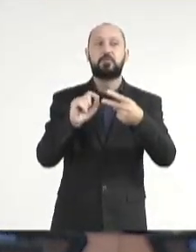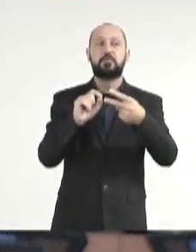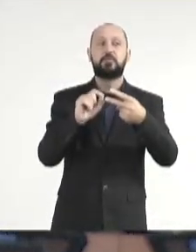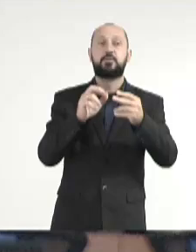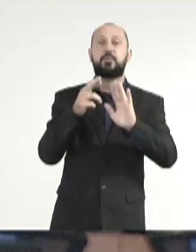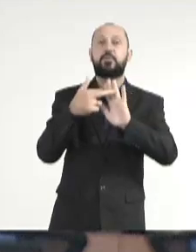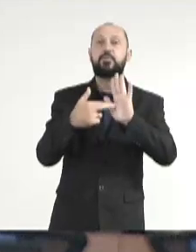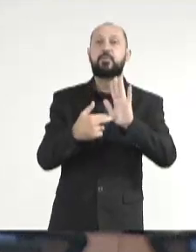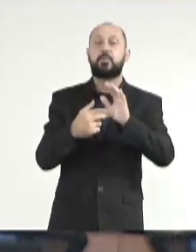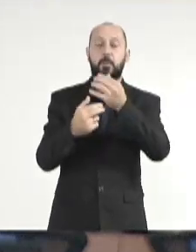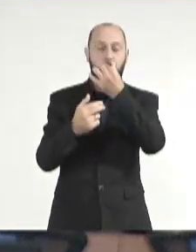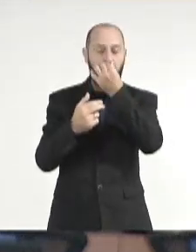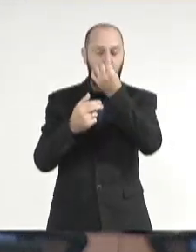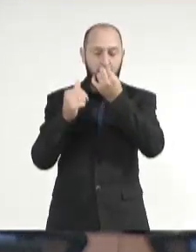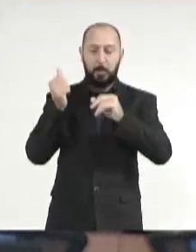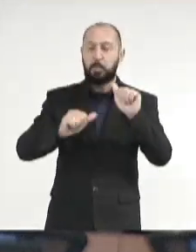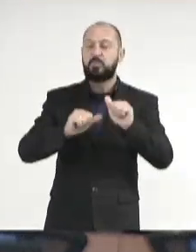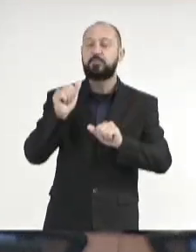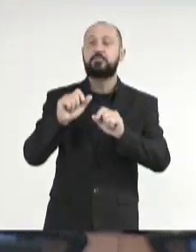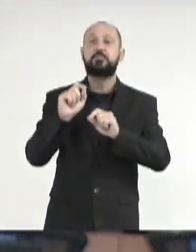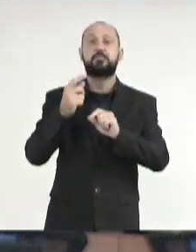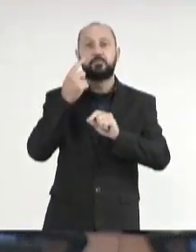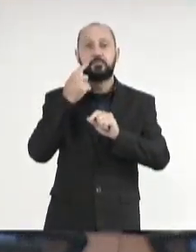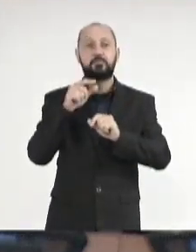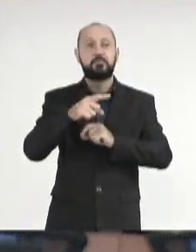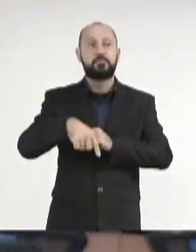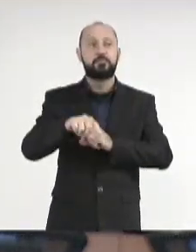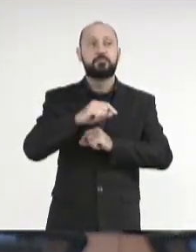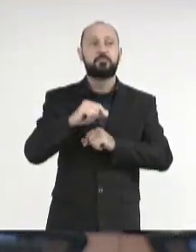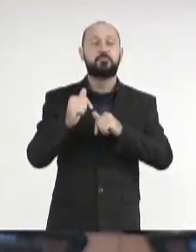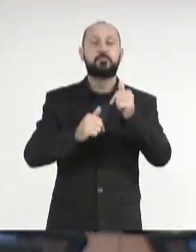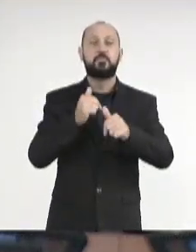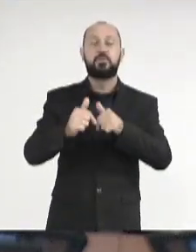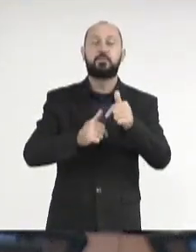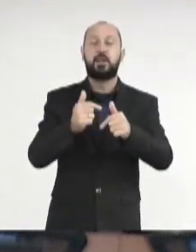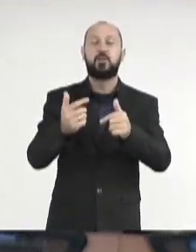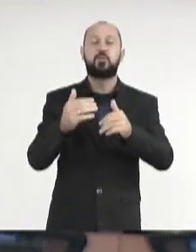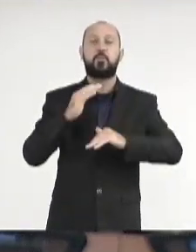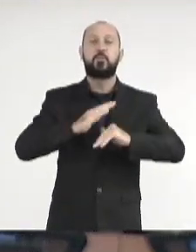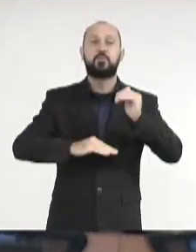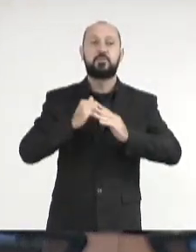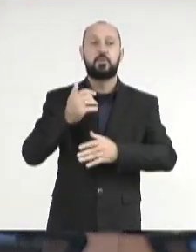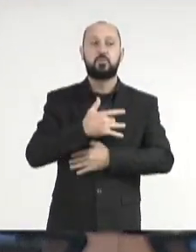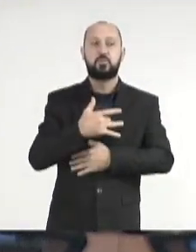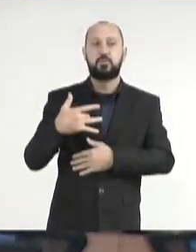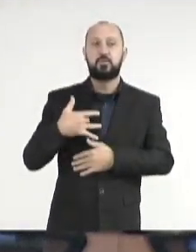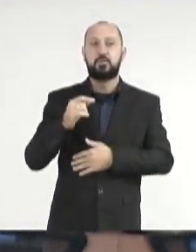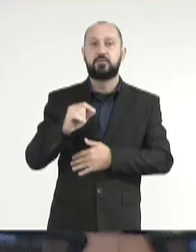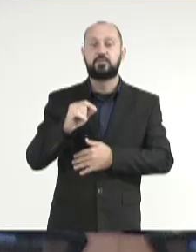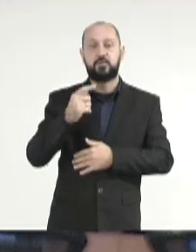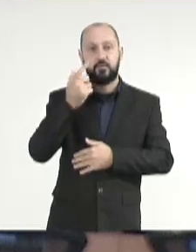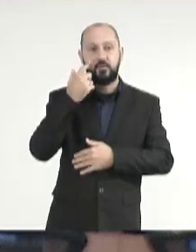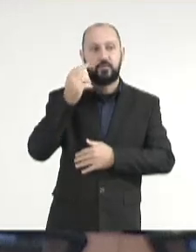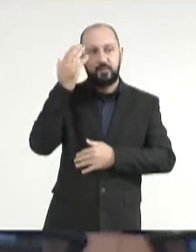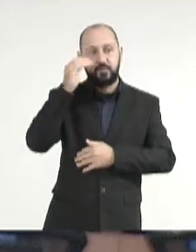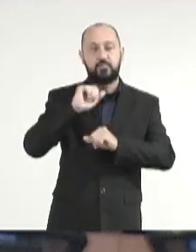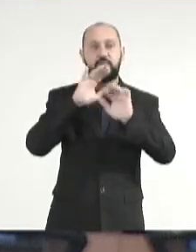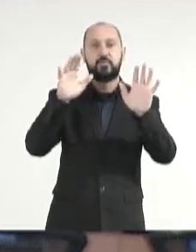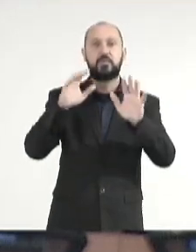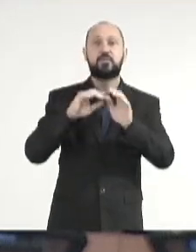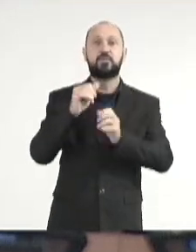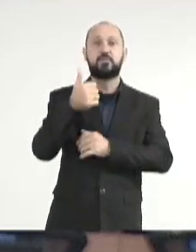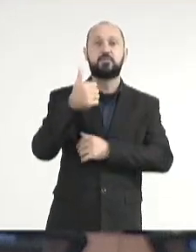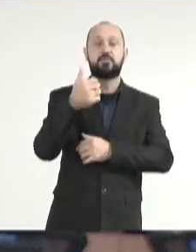medida, inclusive, muito apreciada e bem recebida pelos agentes de saúde, mas a gente explica um pouquinho melhor daqui a pouco, que é o projeto de lei de